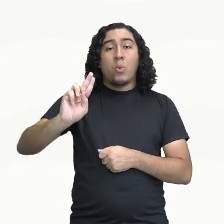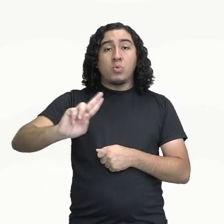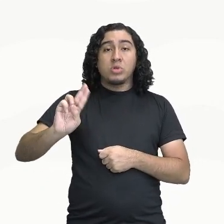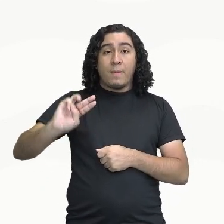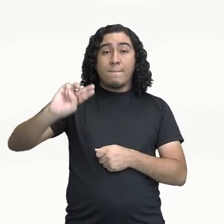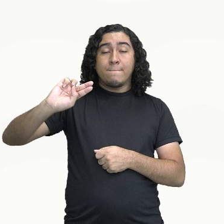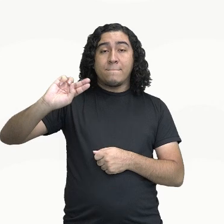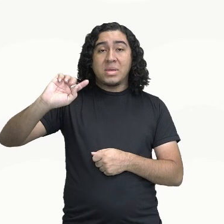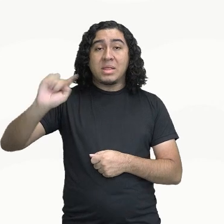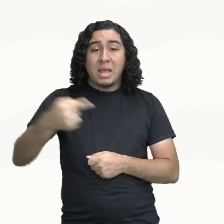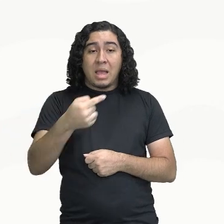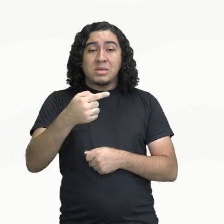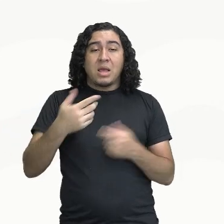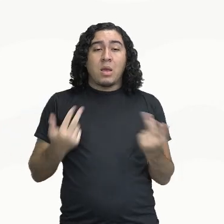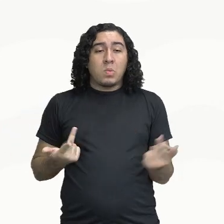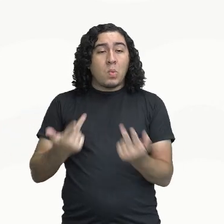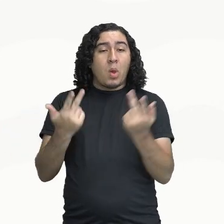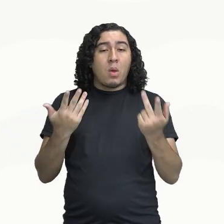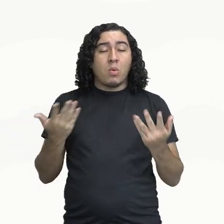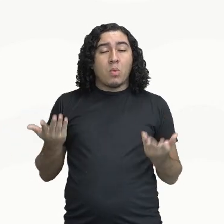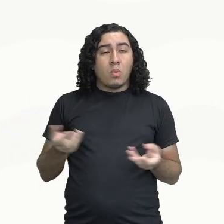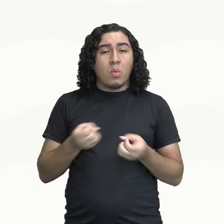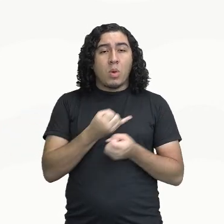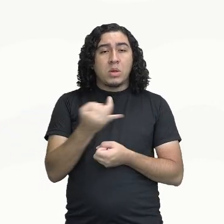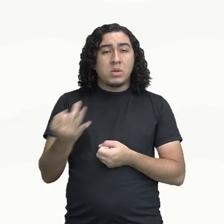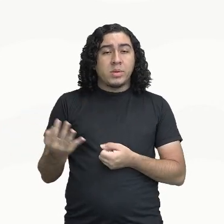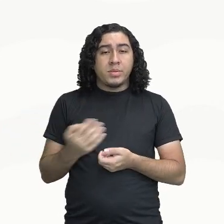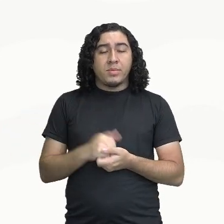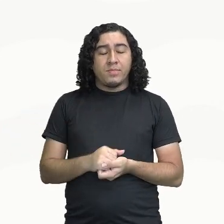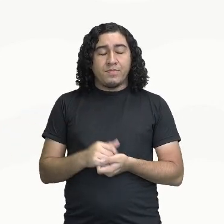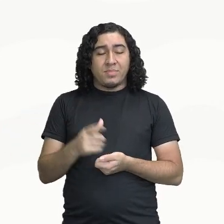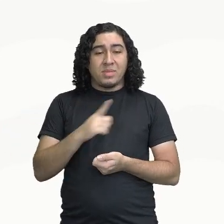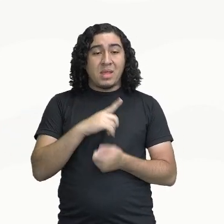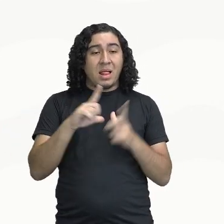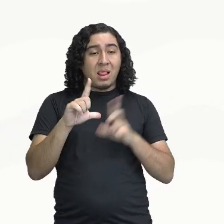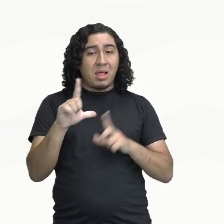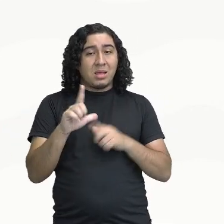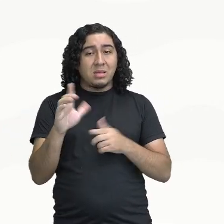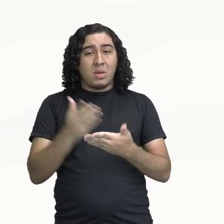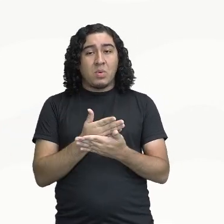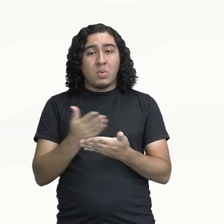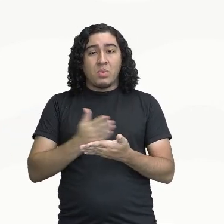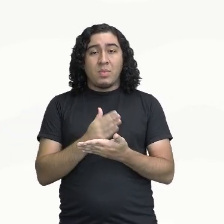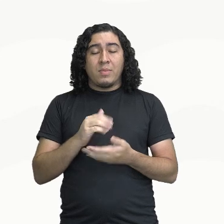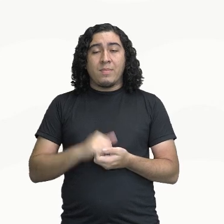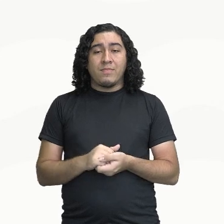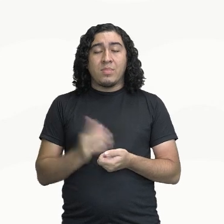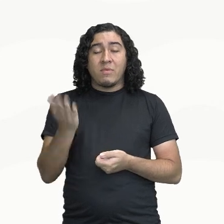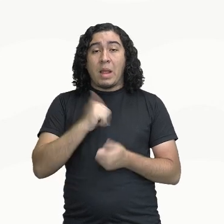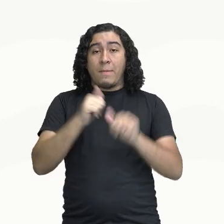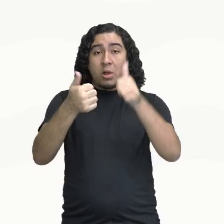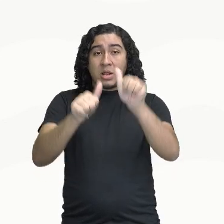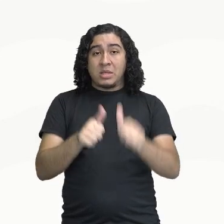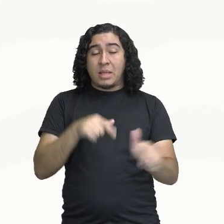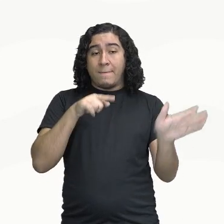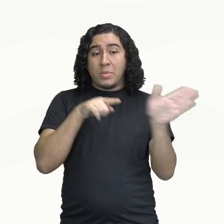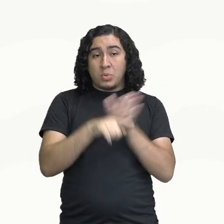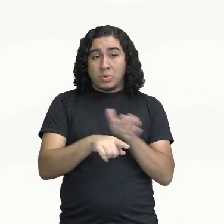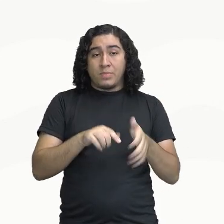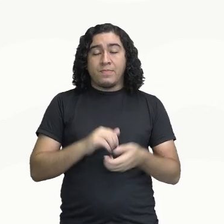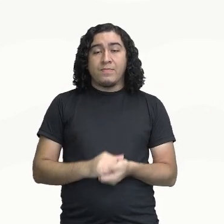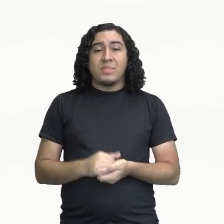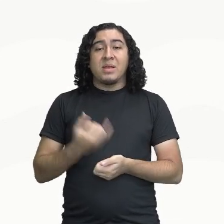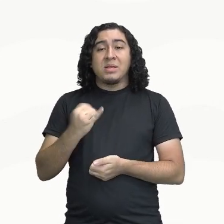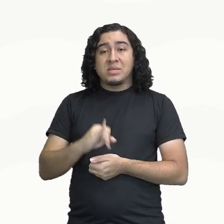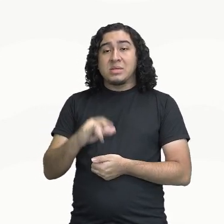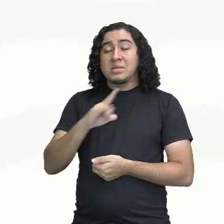quilômetros quadrados, foi igual a... Então, nós temos aí algumas alternativas. Então, vamos lá analisar essa questão. Se ele já